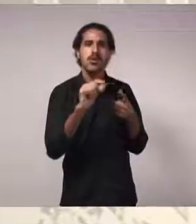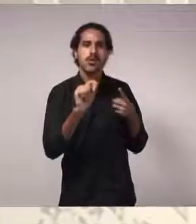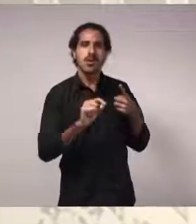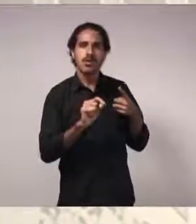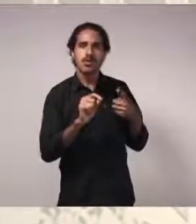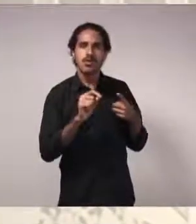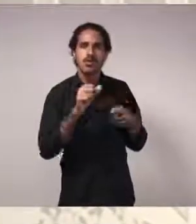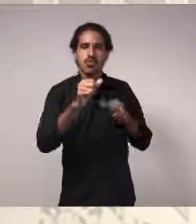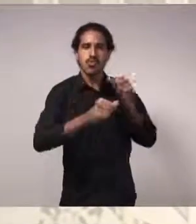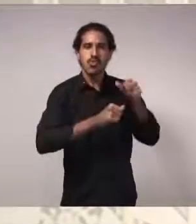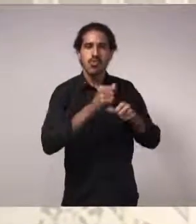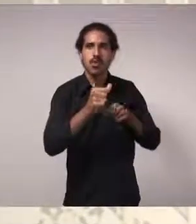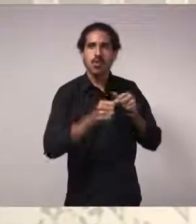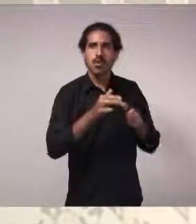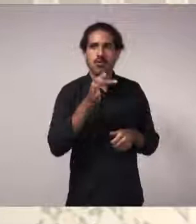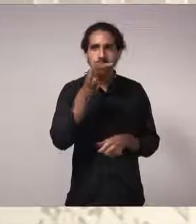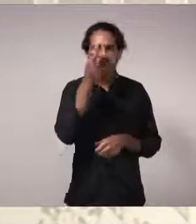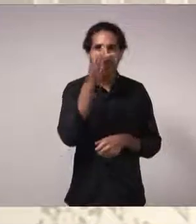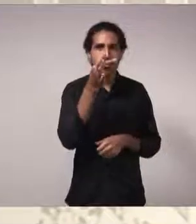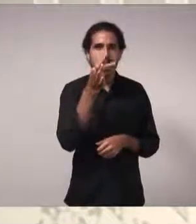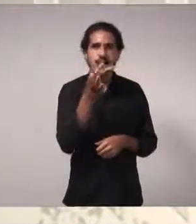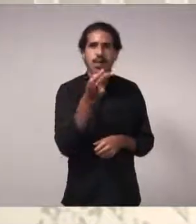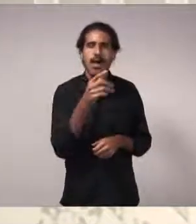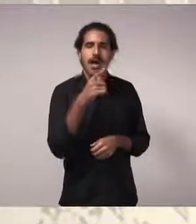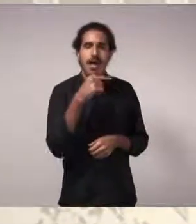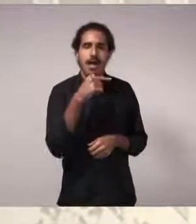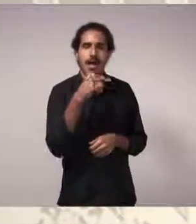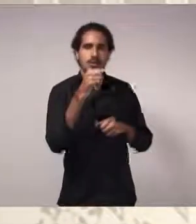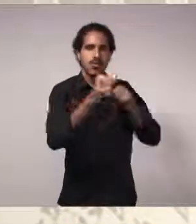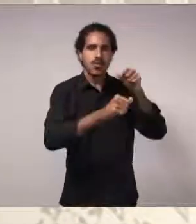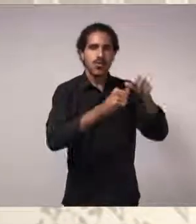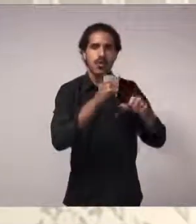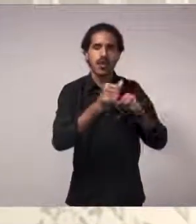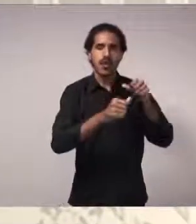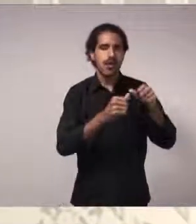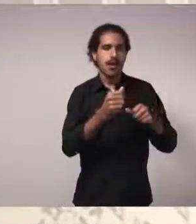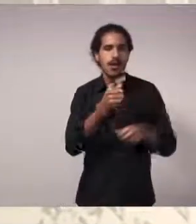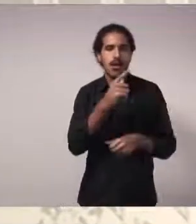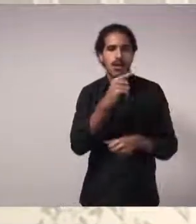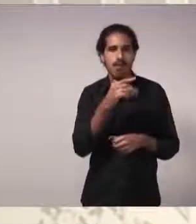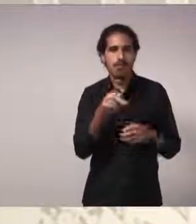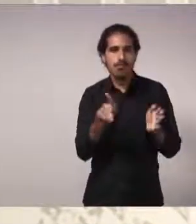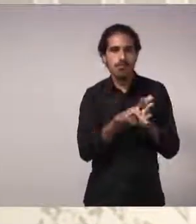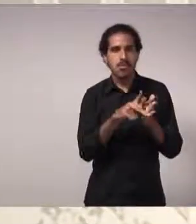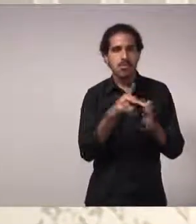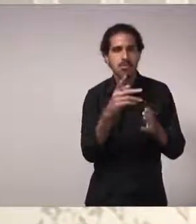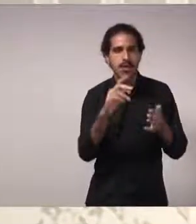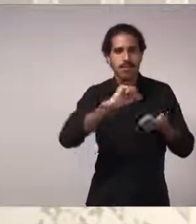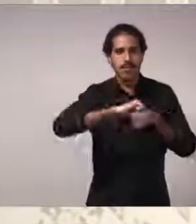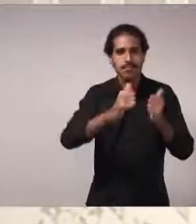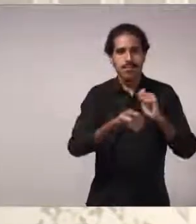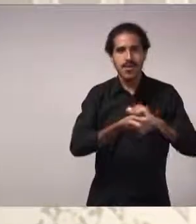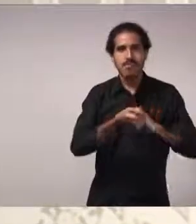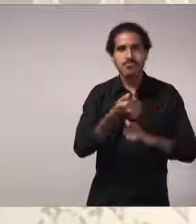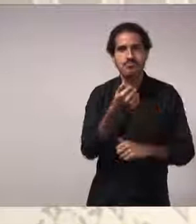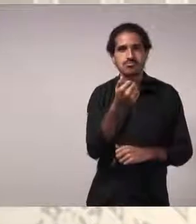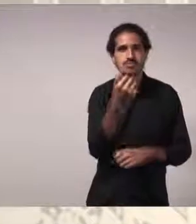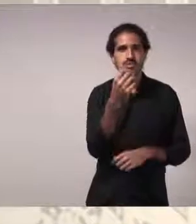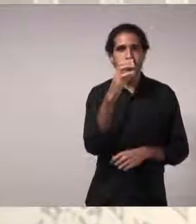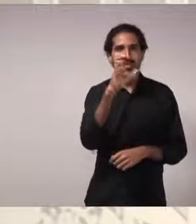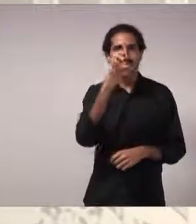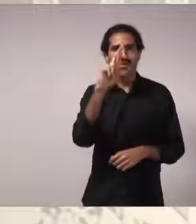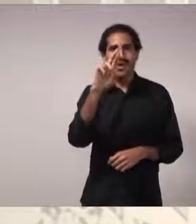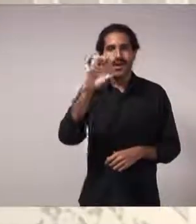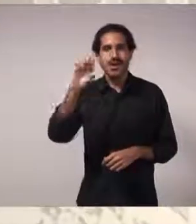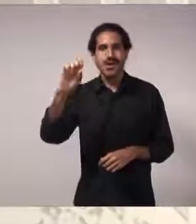as plantas que demandavam muita água por plantas xerófitas, adaptadas ao bioma do cerrado. Outra grande medida que